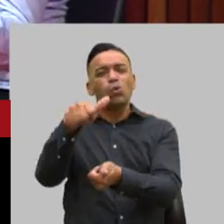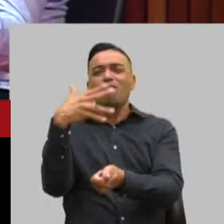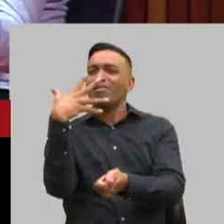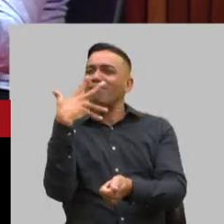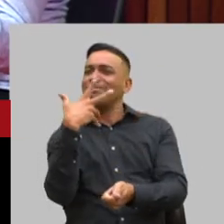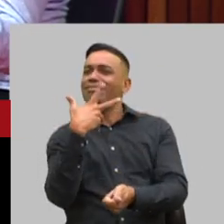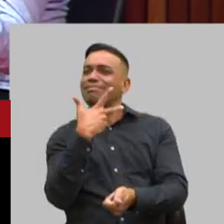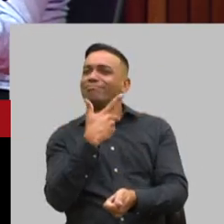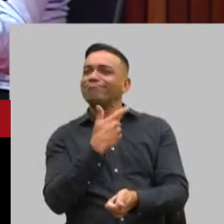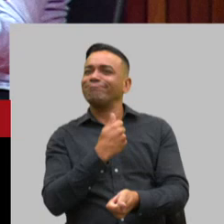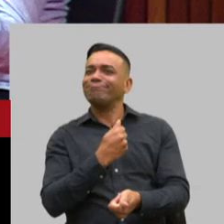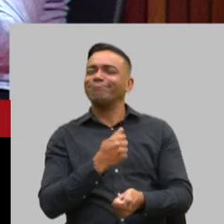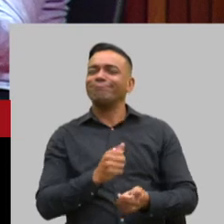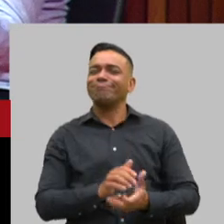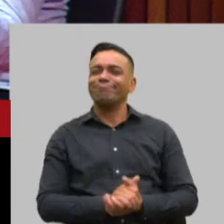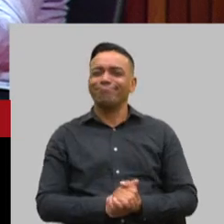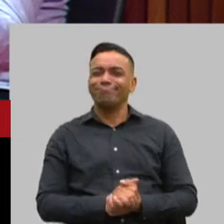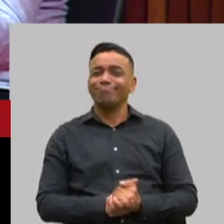porque a